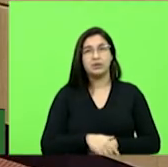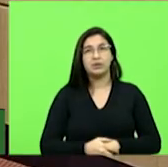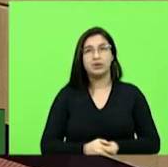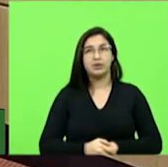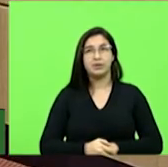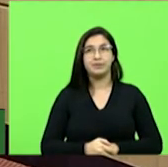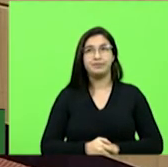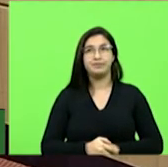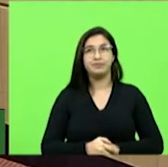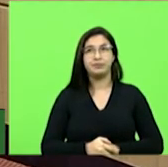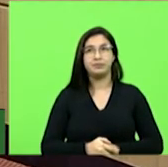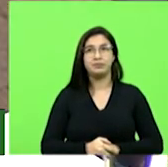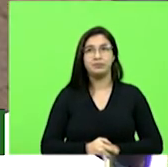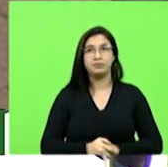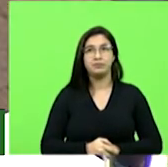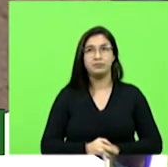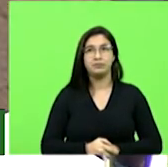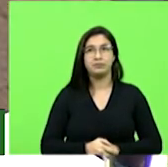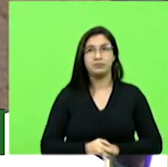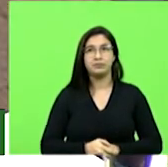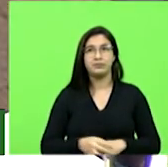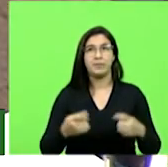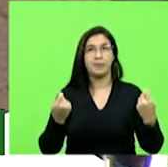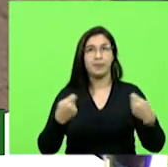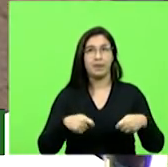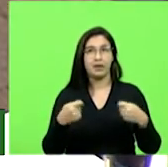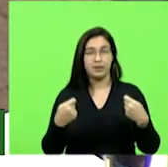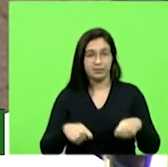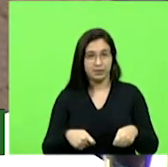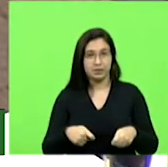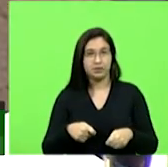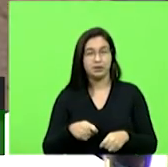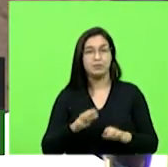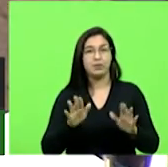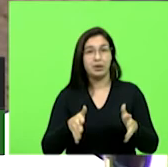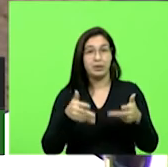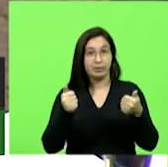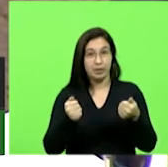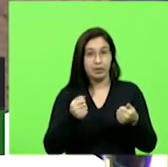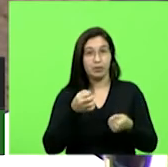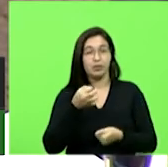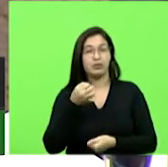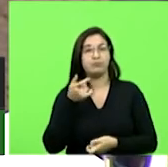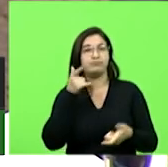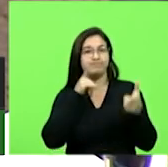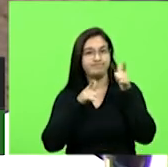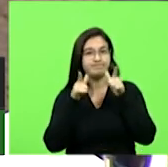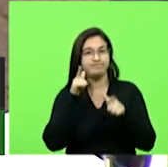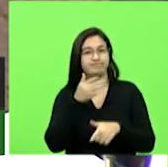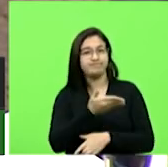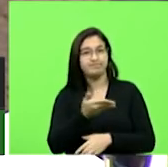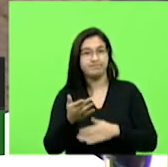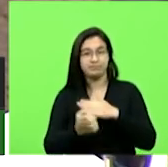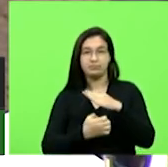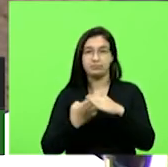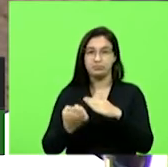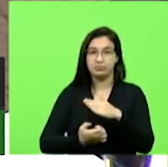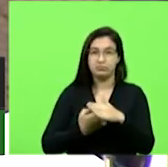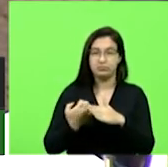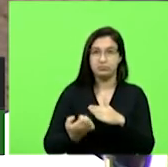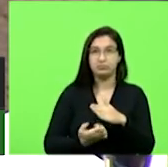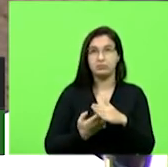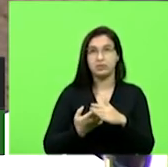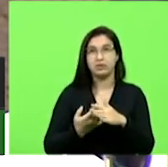30 segundos para concluir, deputado. Então, nós precisamos, sim, dar uma melhor oportunidade para os empreendedores poderem, no mínimo,